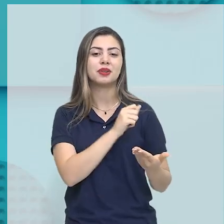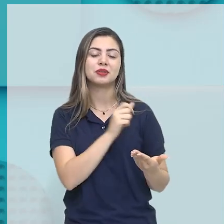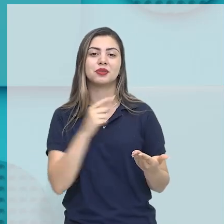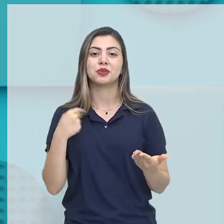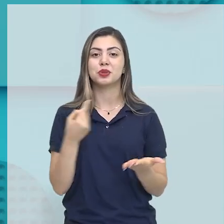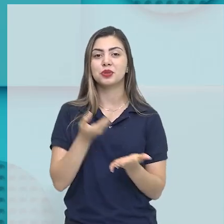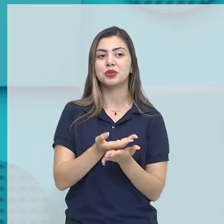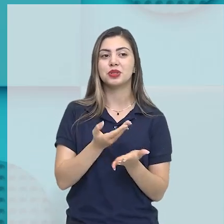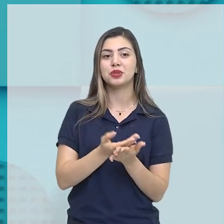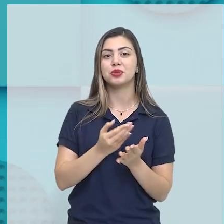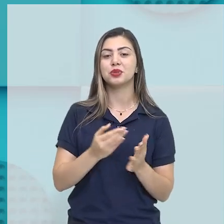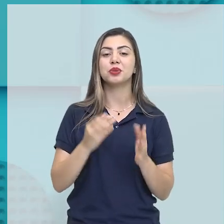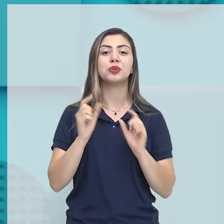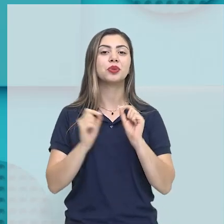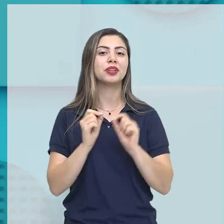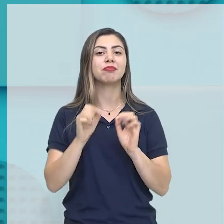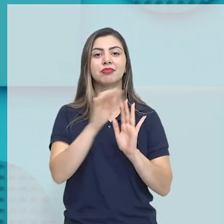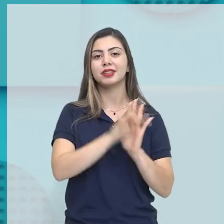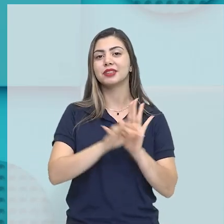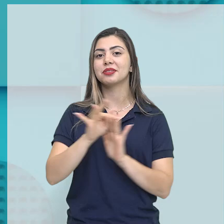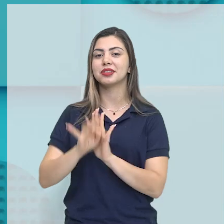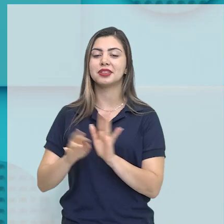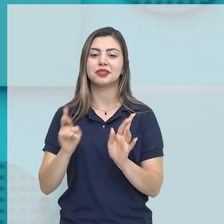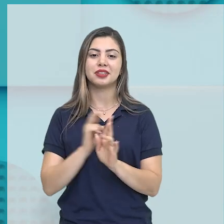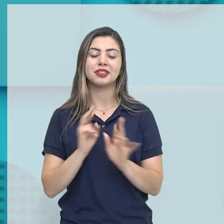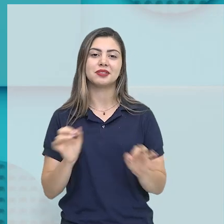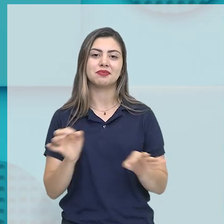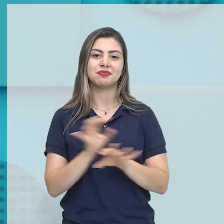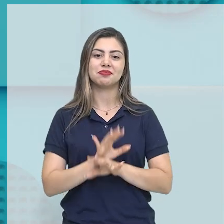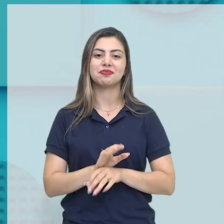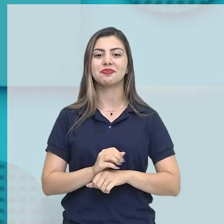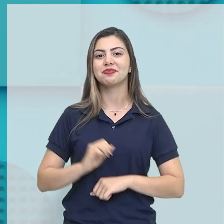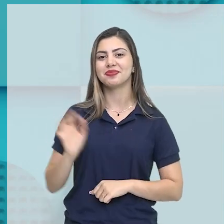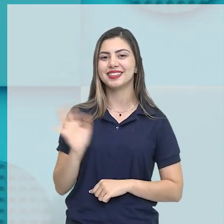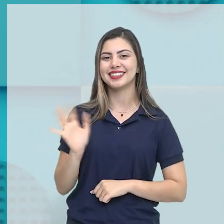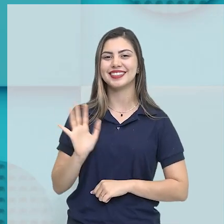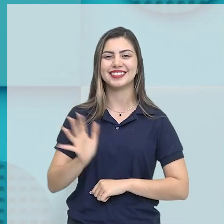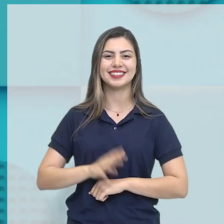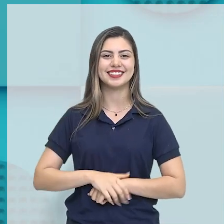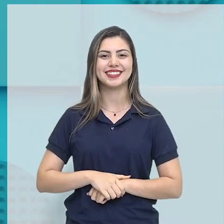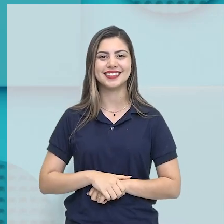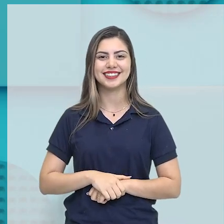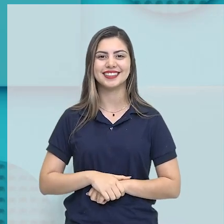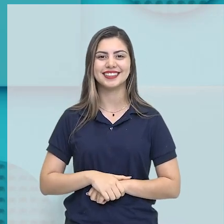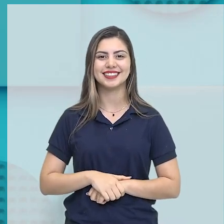essa foi a nossa aula sobre intertextualidade e até uma próxima aula.